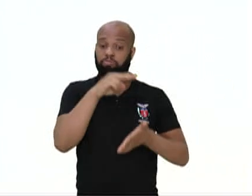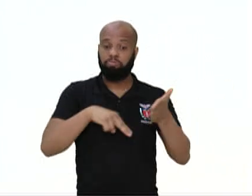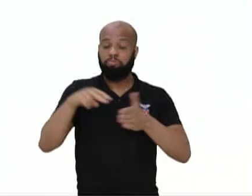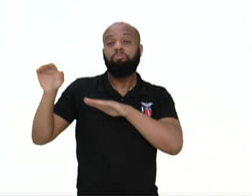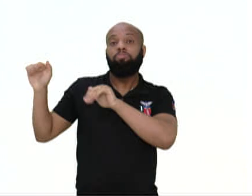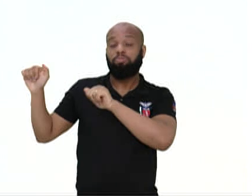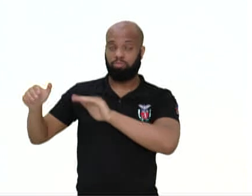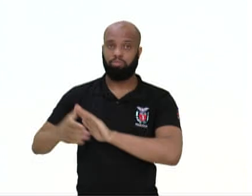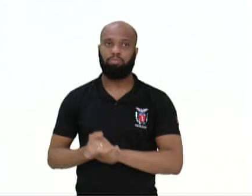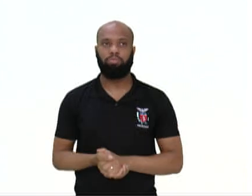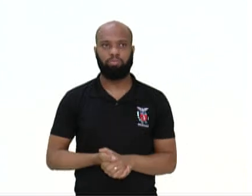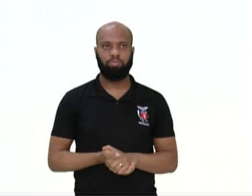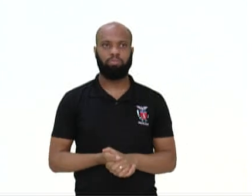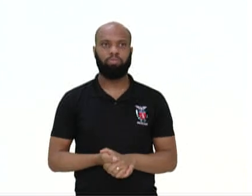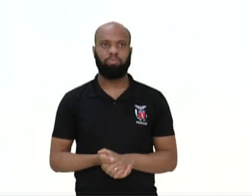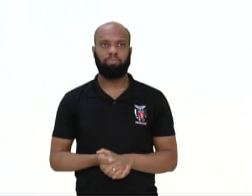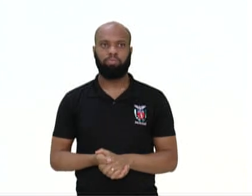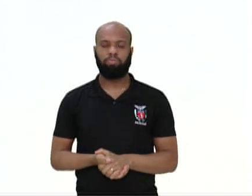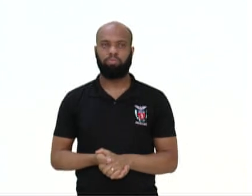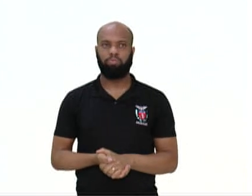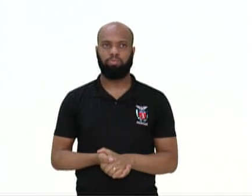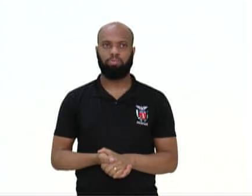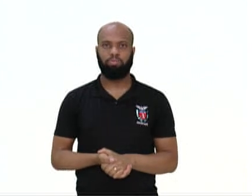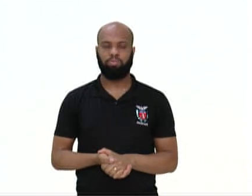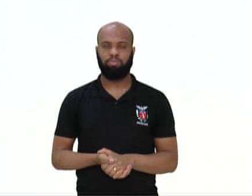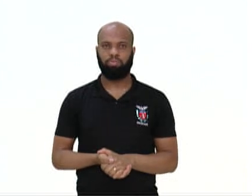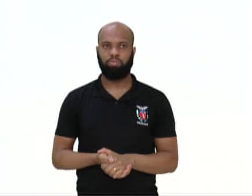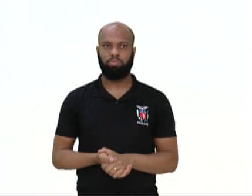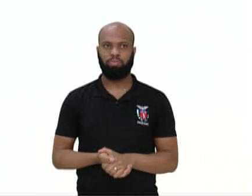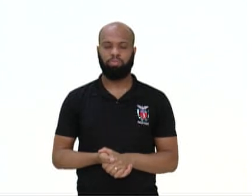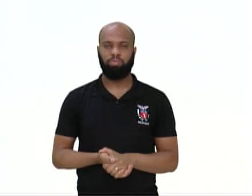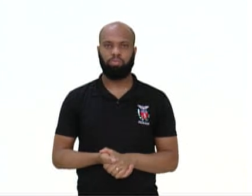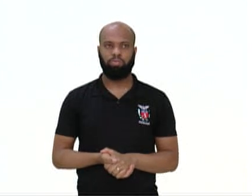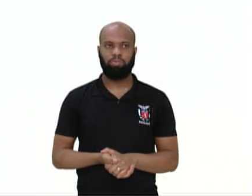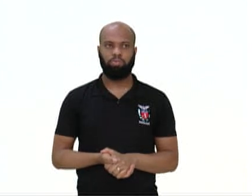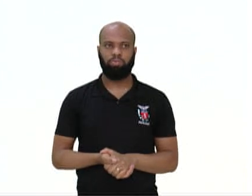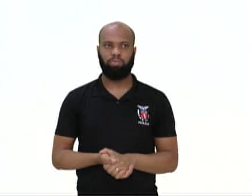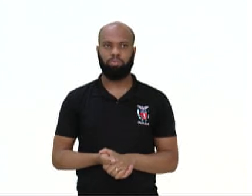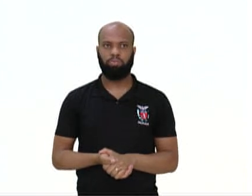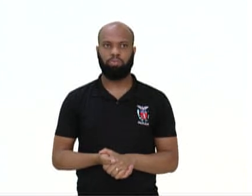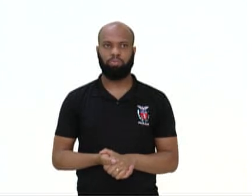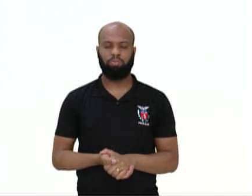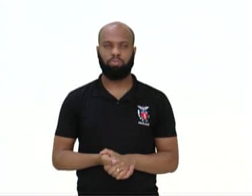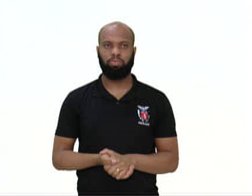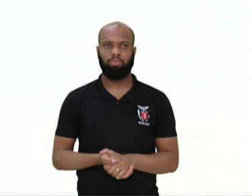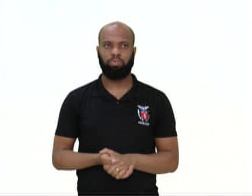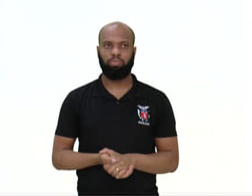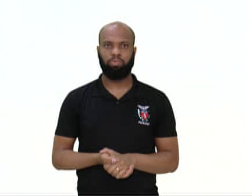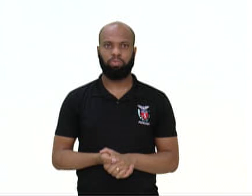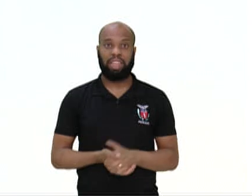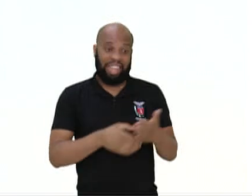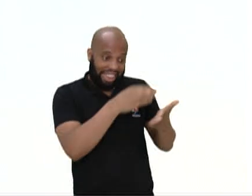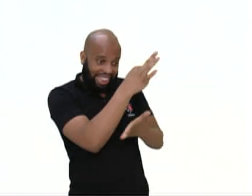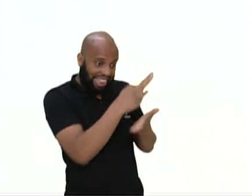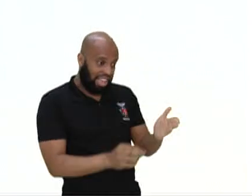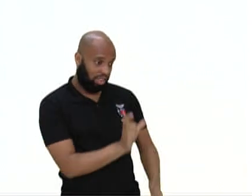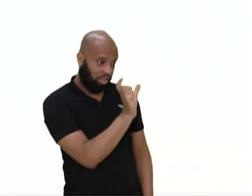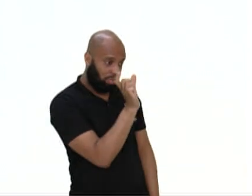gente de 40, un estanque era un océano, la muerte solamente una